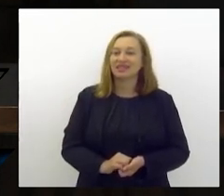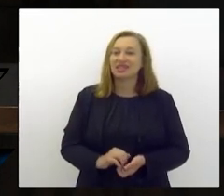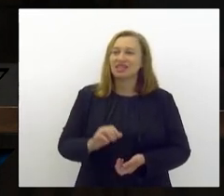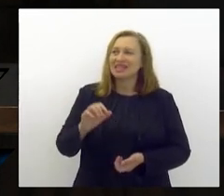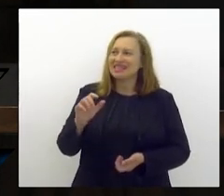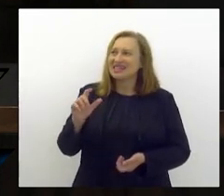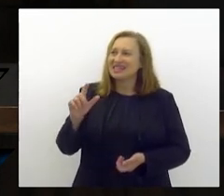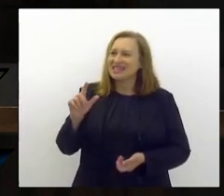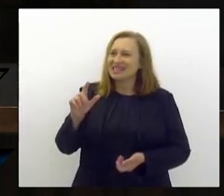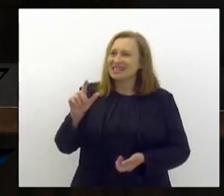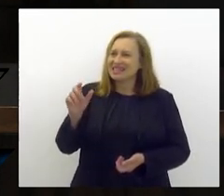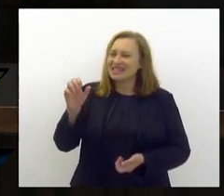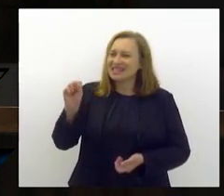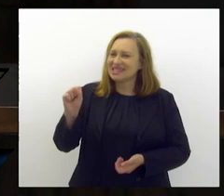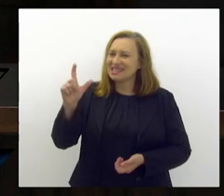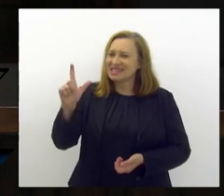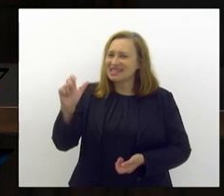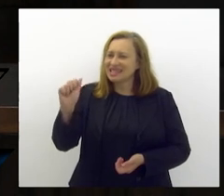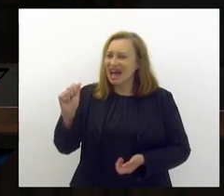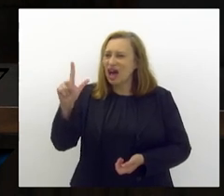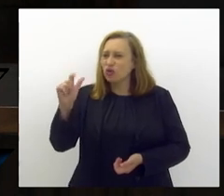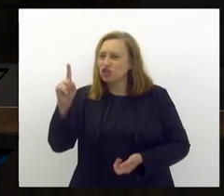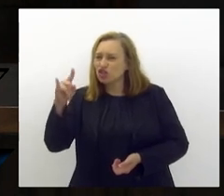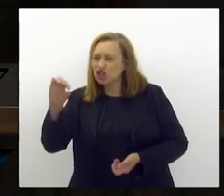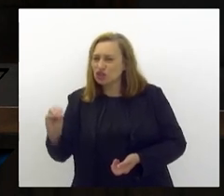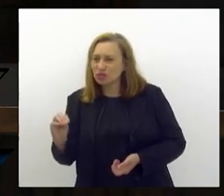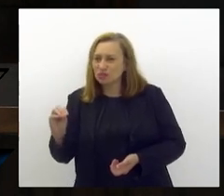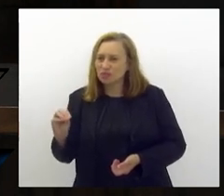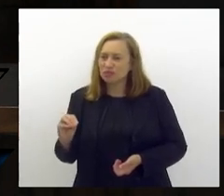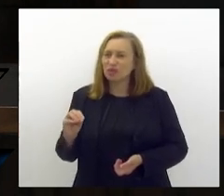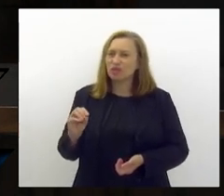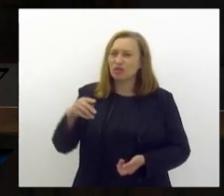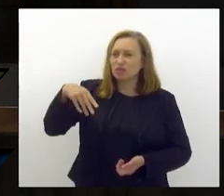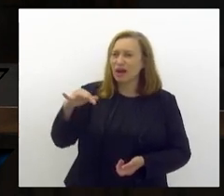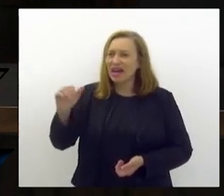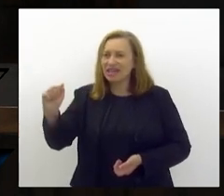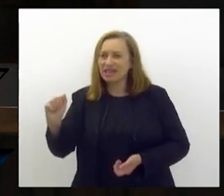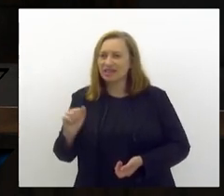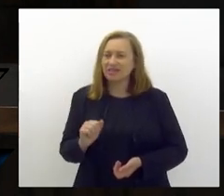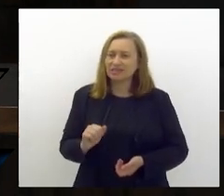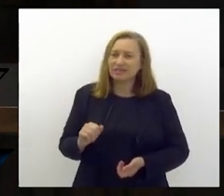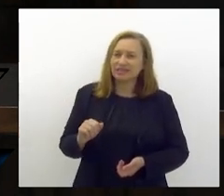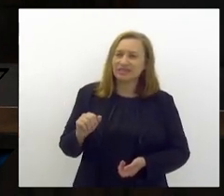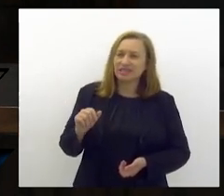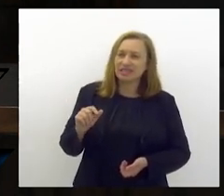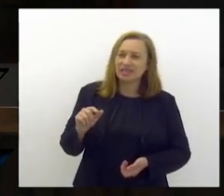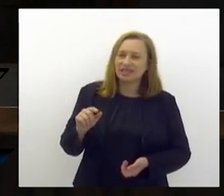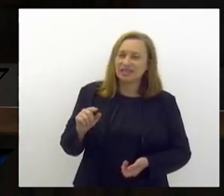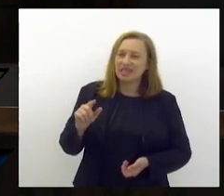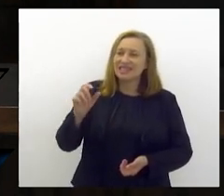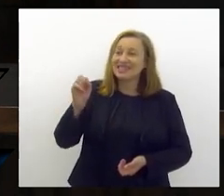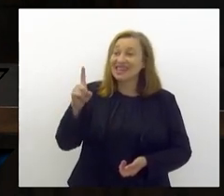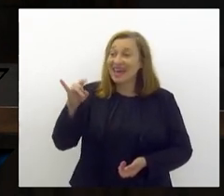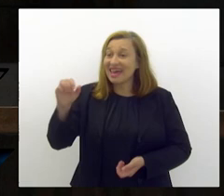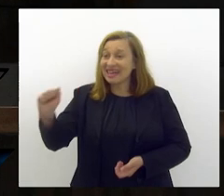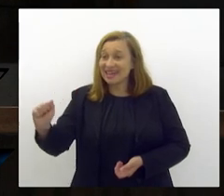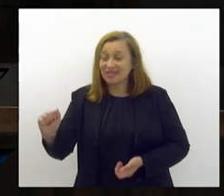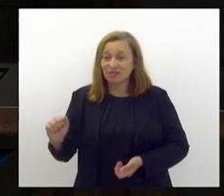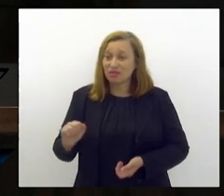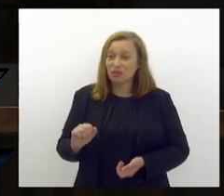Zaldino Tessaro, Maria Conceição dos Santos, Geralcélia Ribeiro